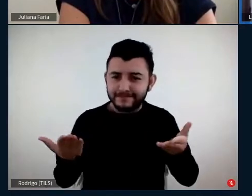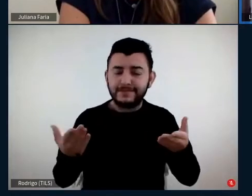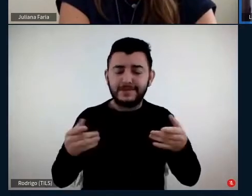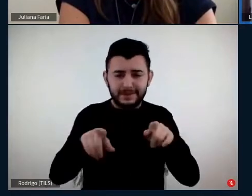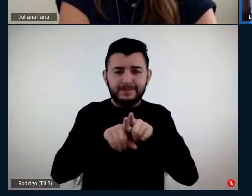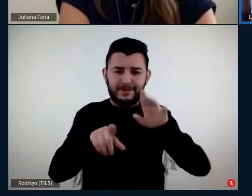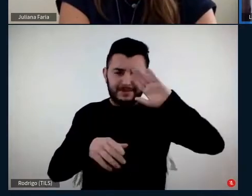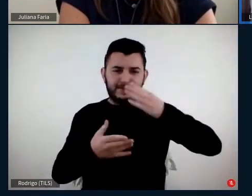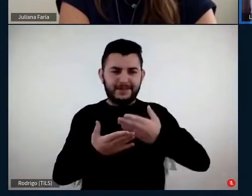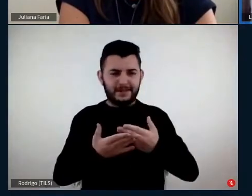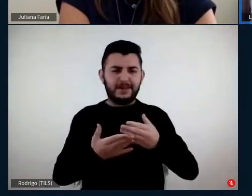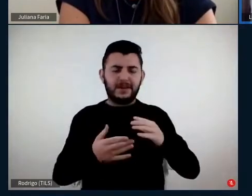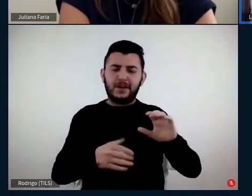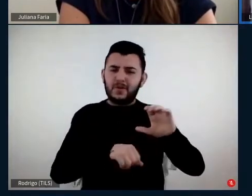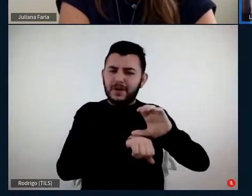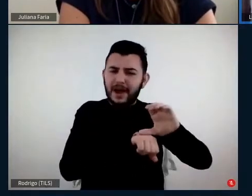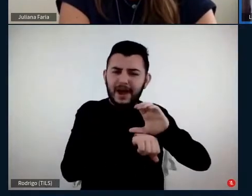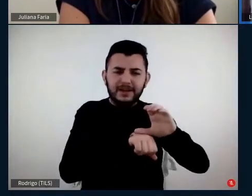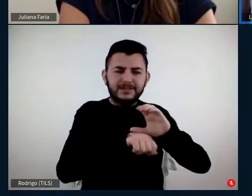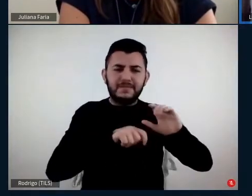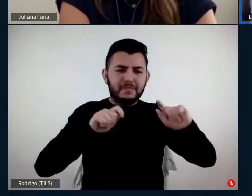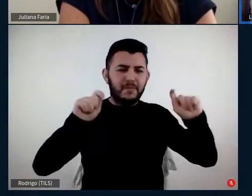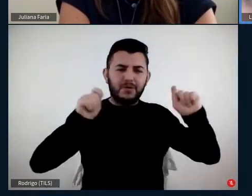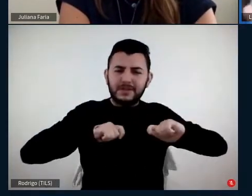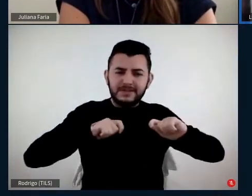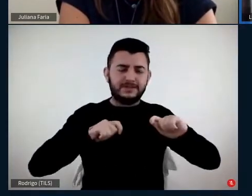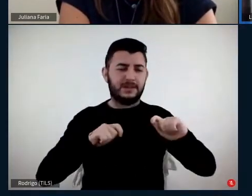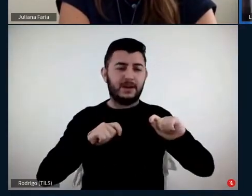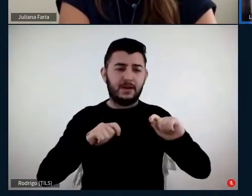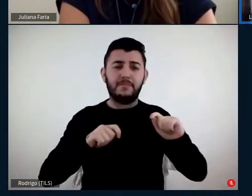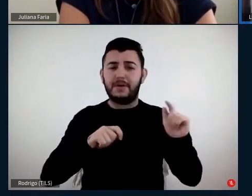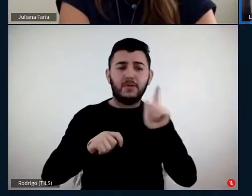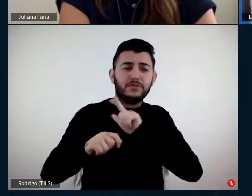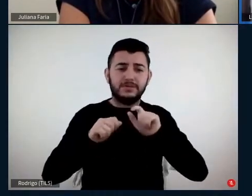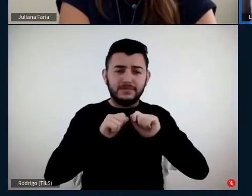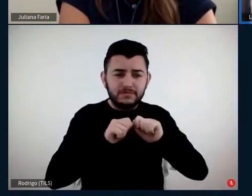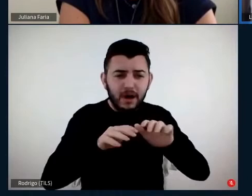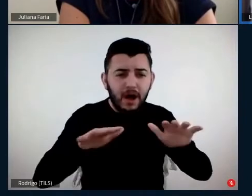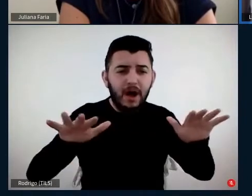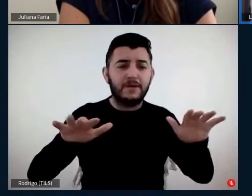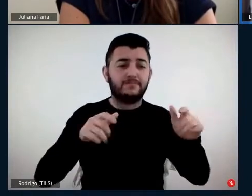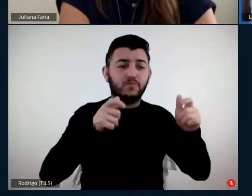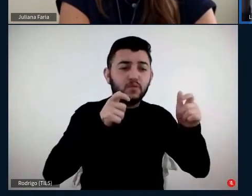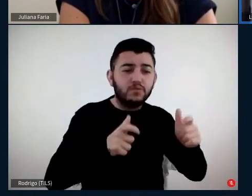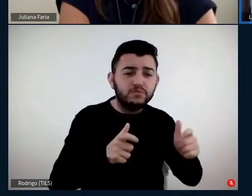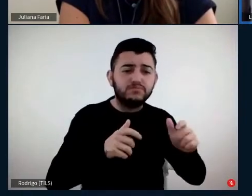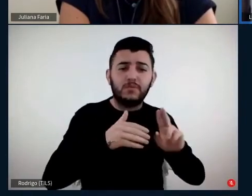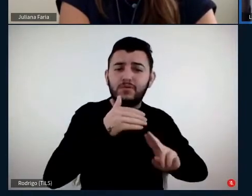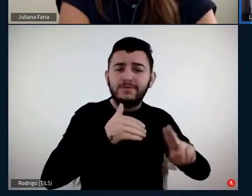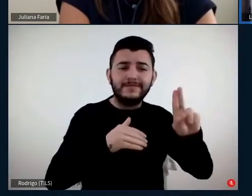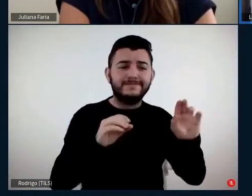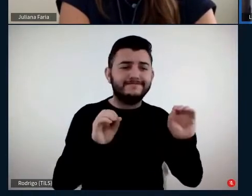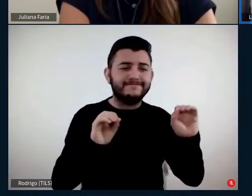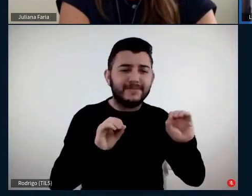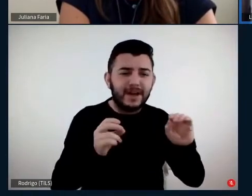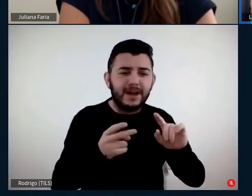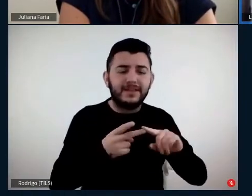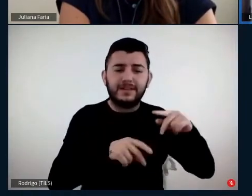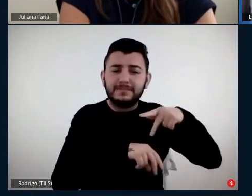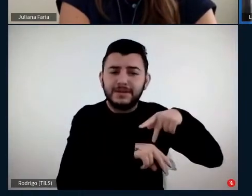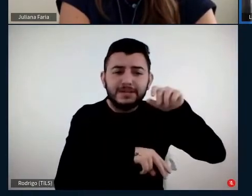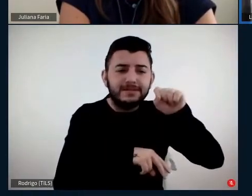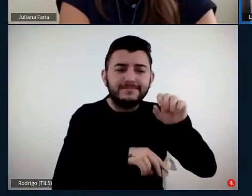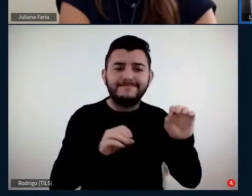grande para chegar onde a universidade não chega, para chegar onde a especialização não chega, para chegar onde o mestrado não chega.